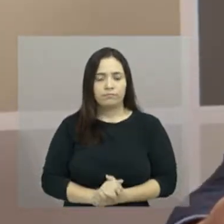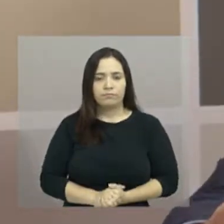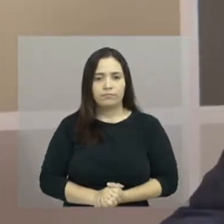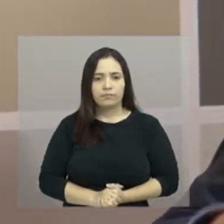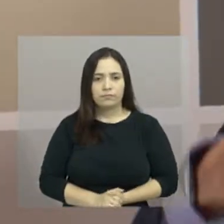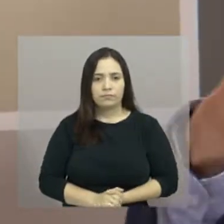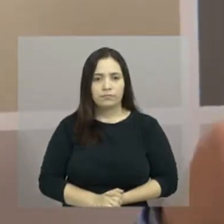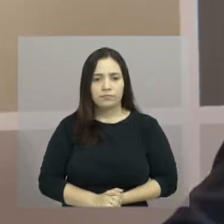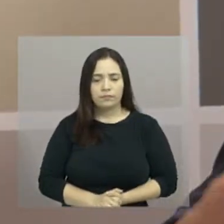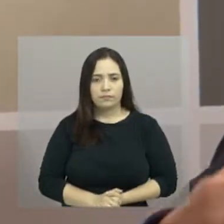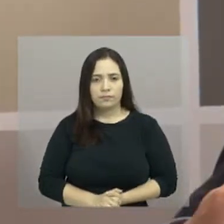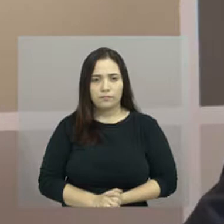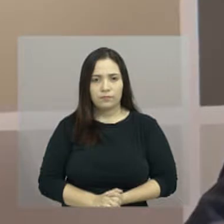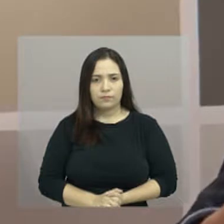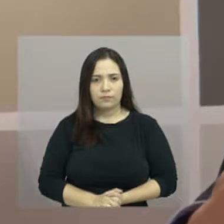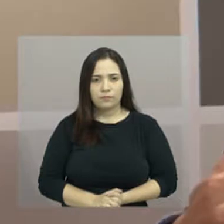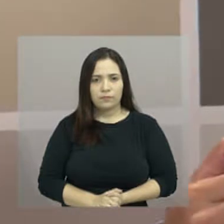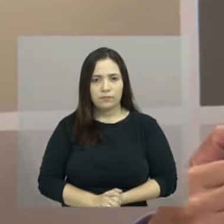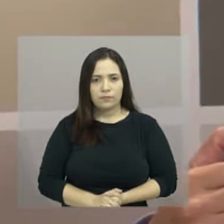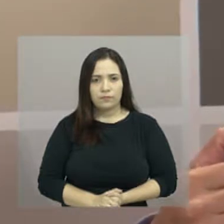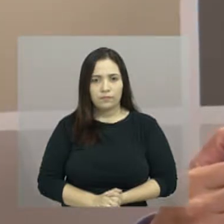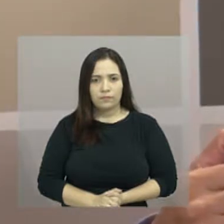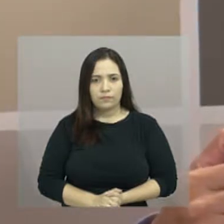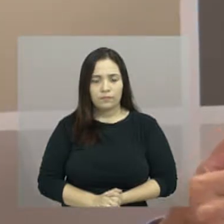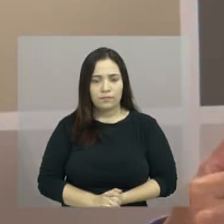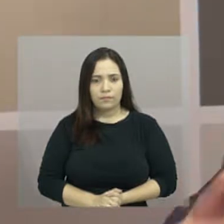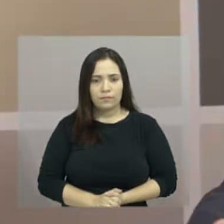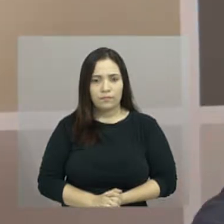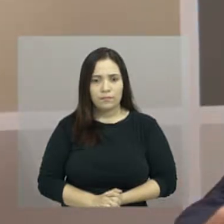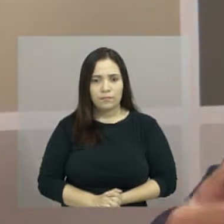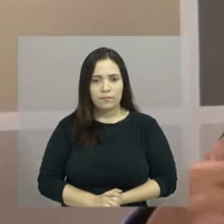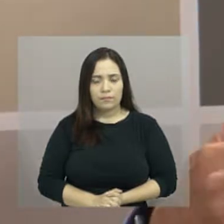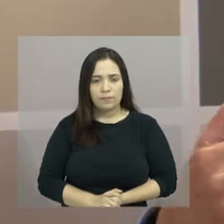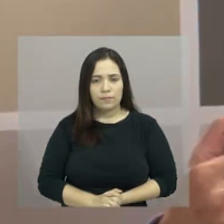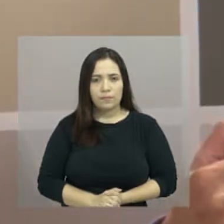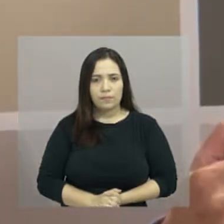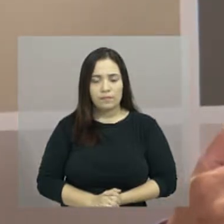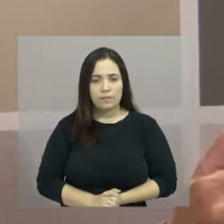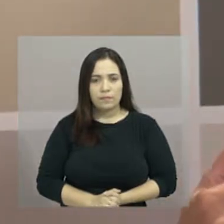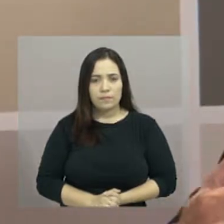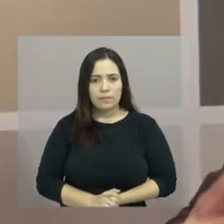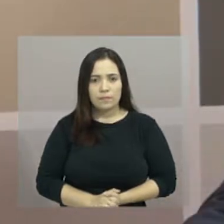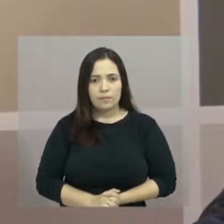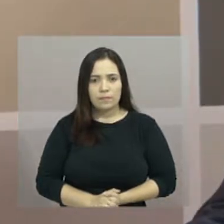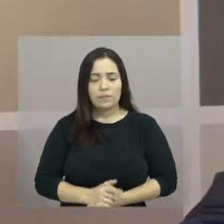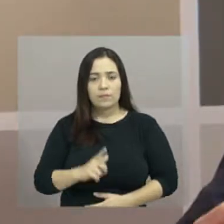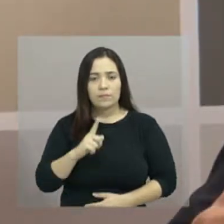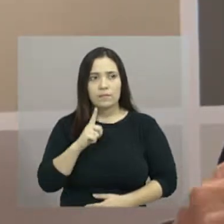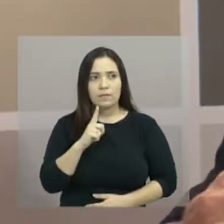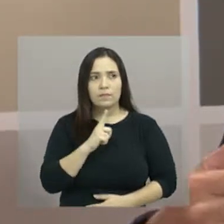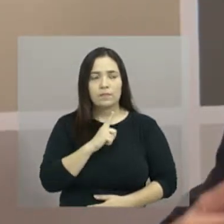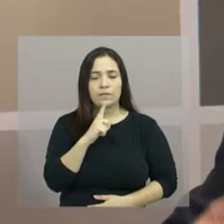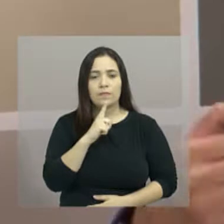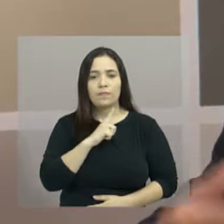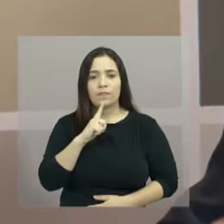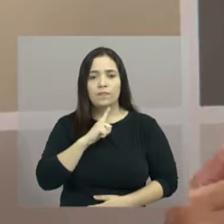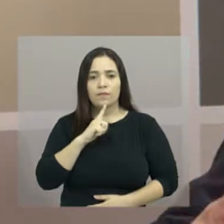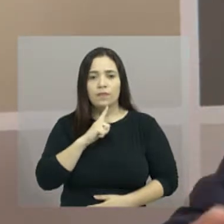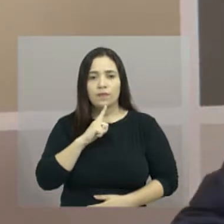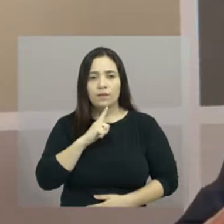nesse sentido, tem realmente uma tendência a fazer isso ficar mais rápido, a aliviar isso mais rápido. Porque não